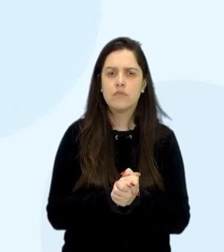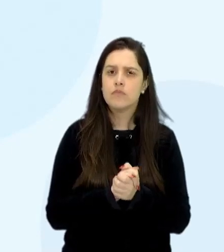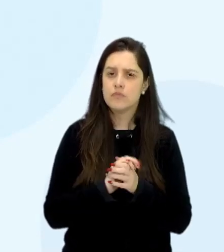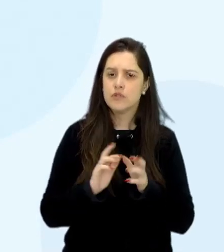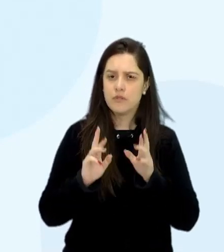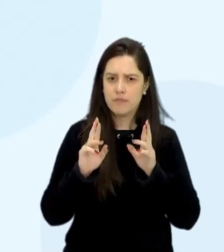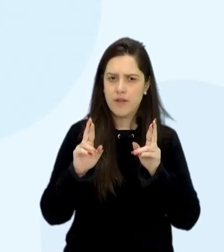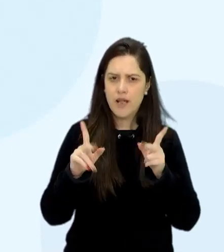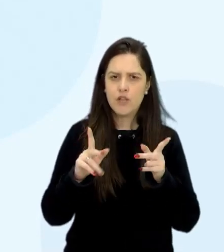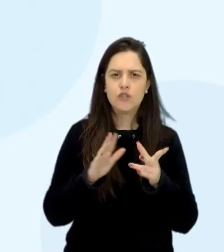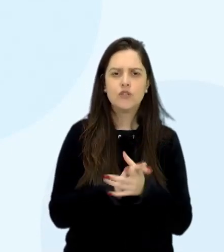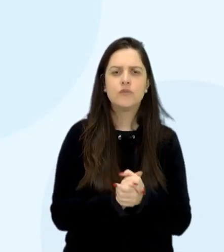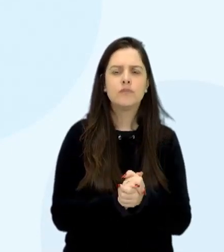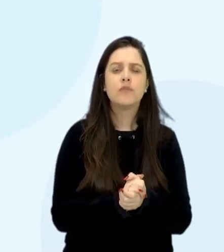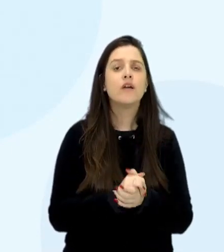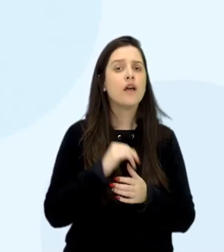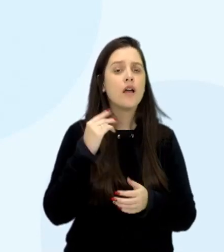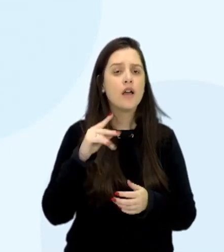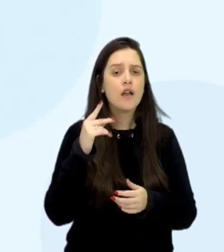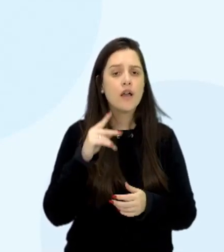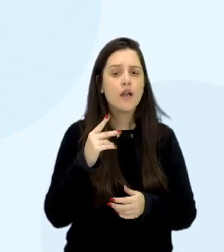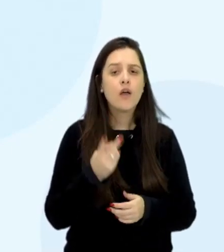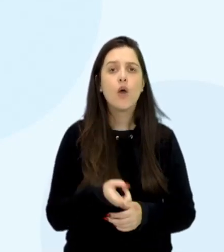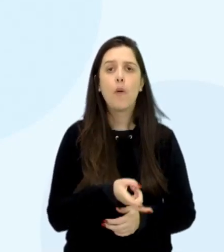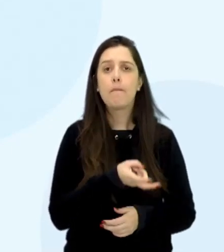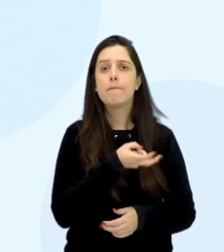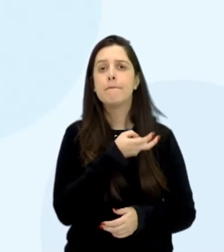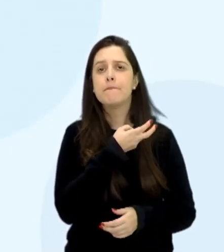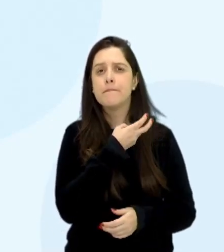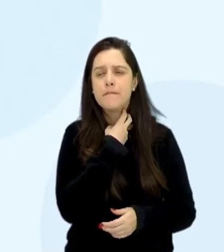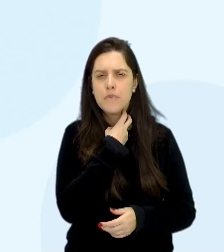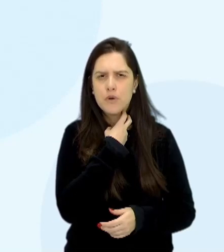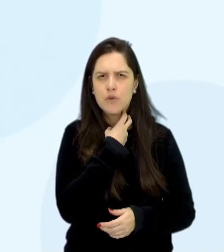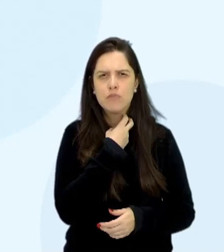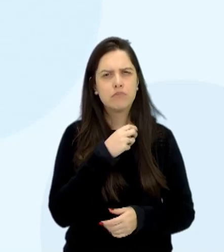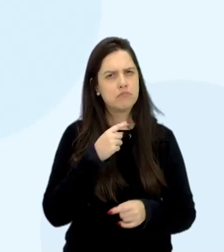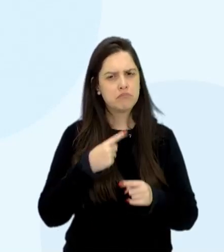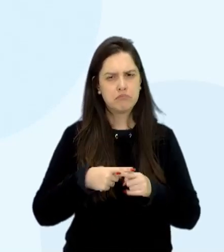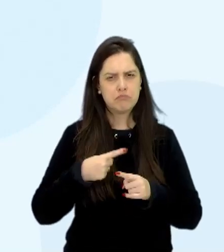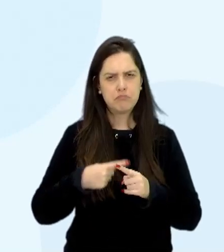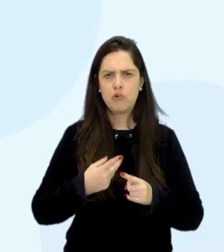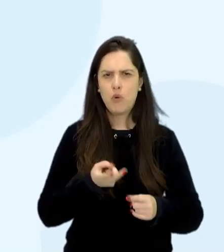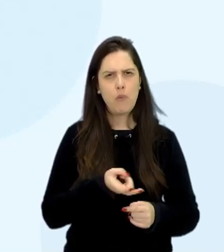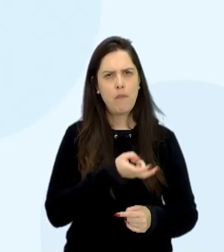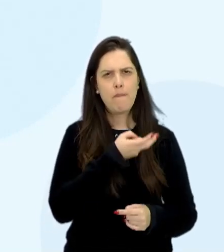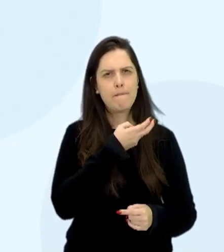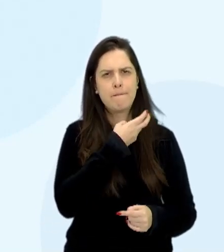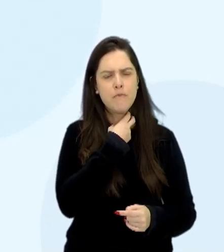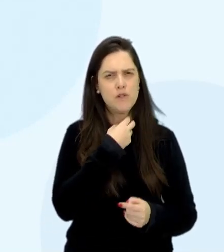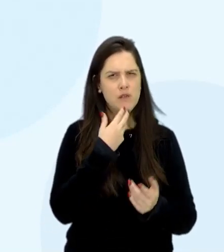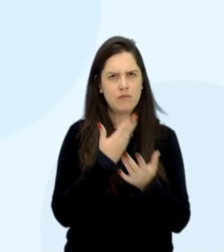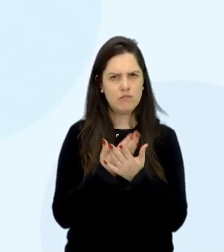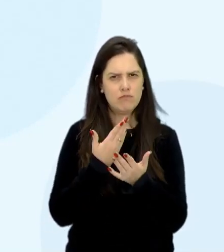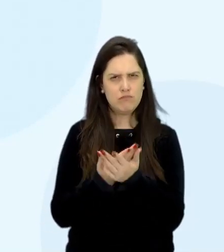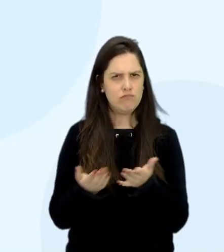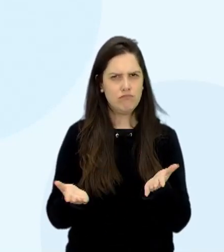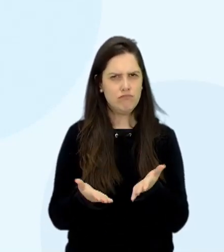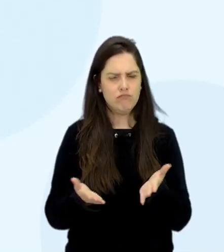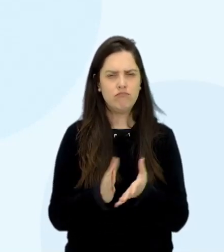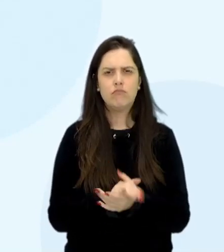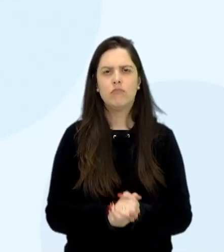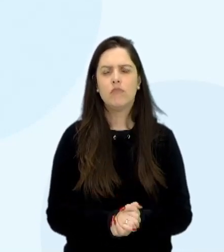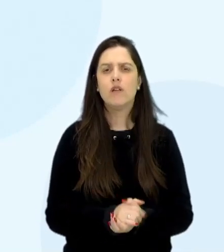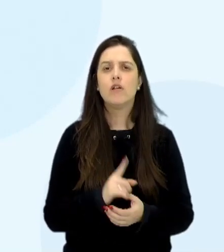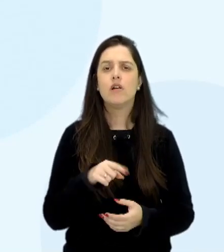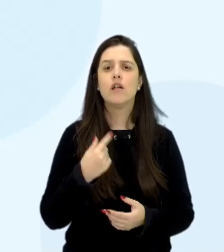diferente, né? Então, este aí é um morcego. E o que o morcego tem a ver com a nossa aula? Pois é, nós